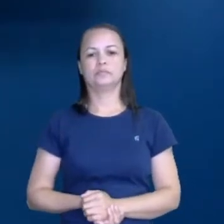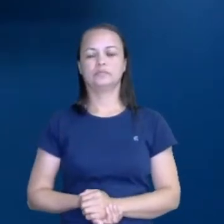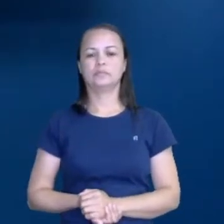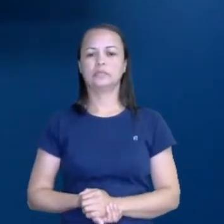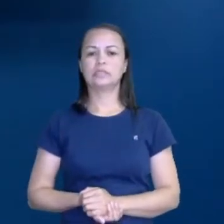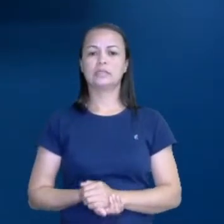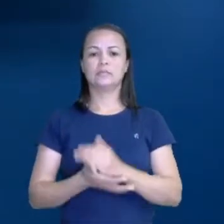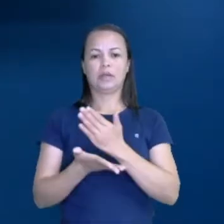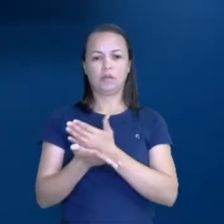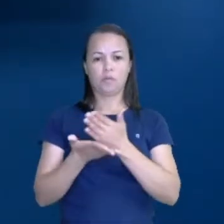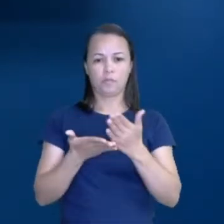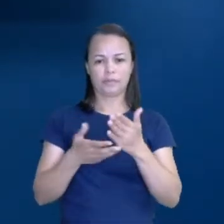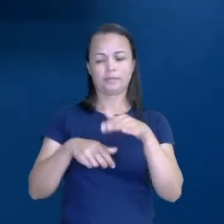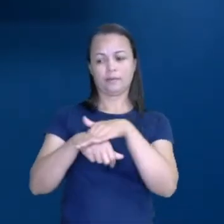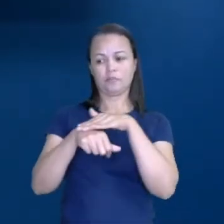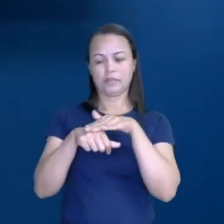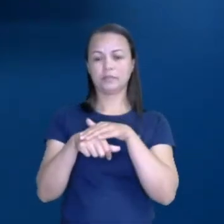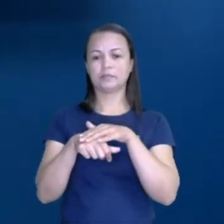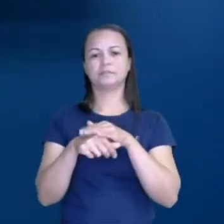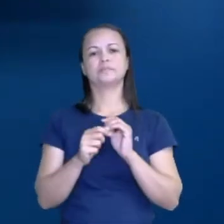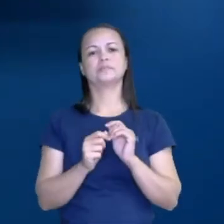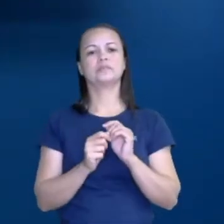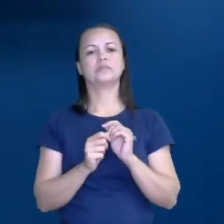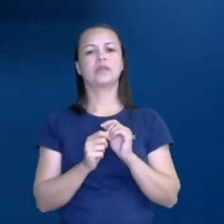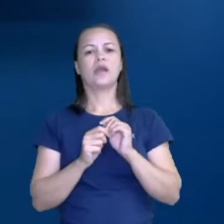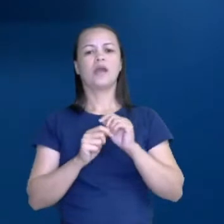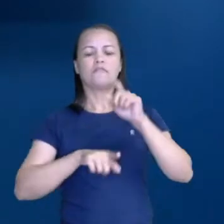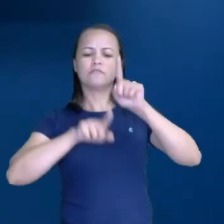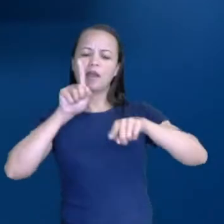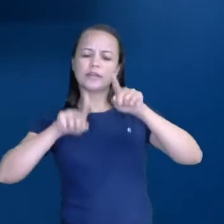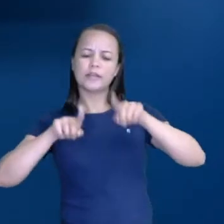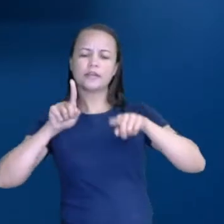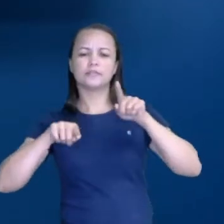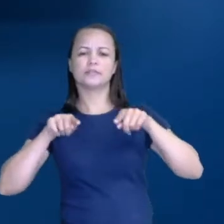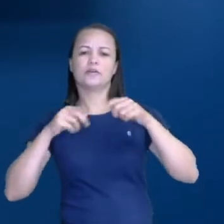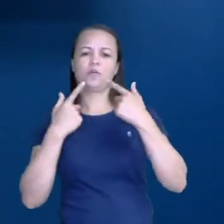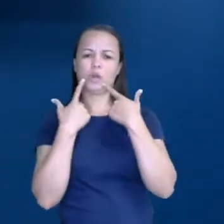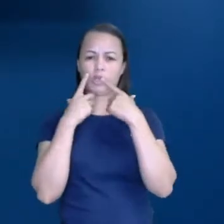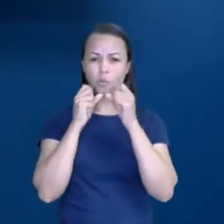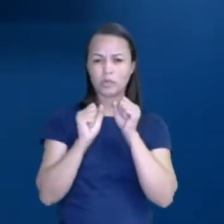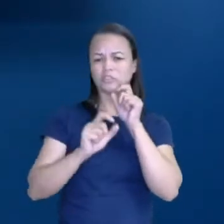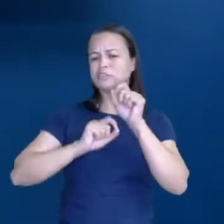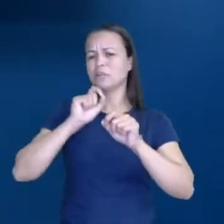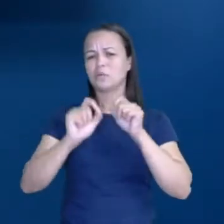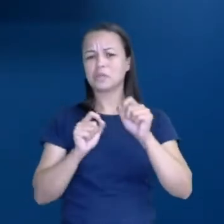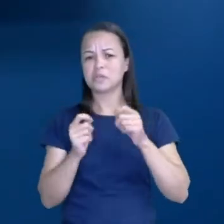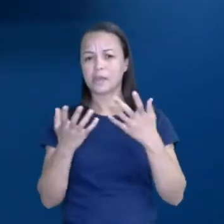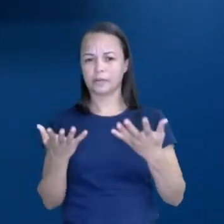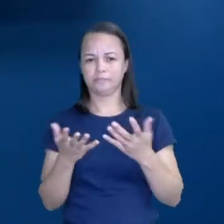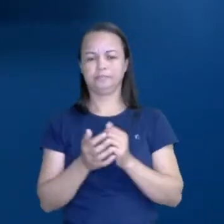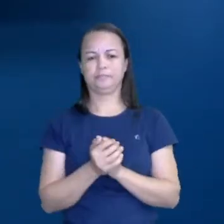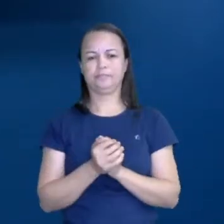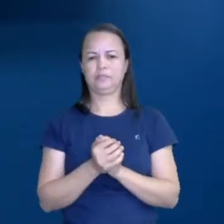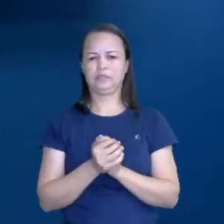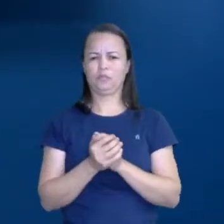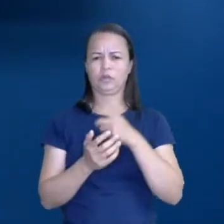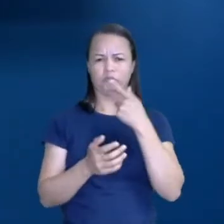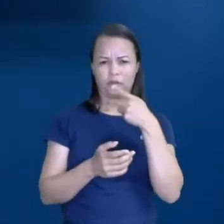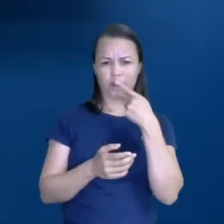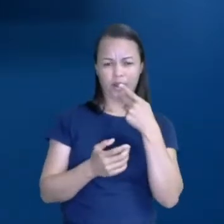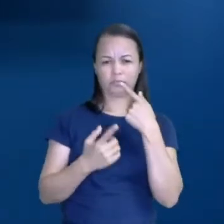Para iniciar a nossa conversa, o que é variação linguística? Quando a gente fala linguística, já lembramos da língua